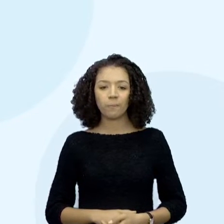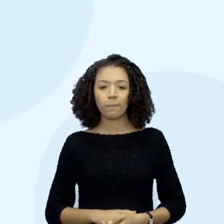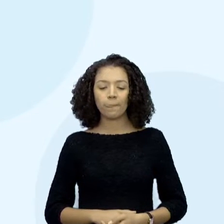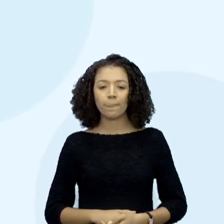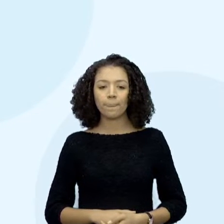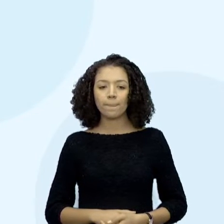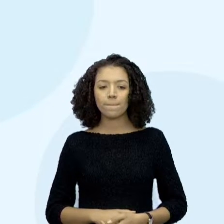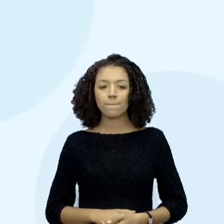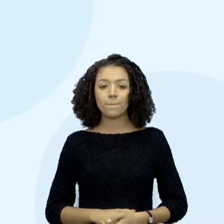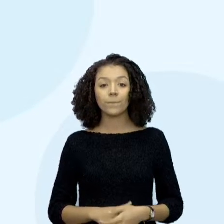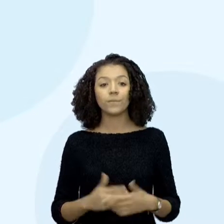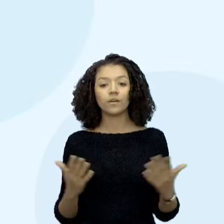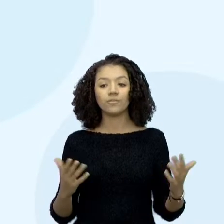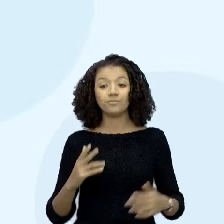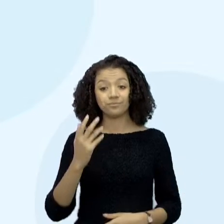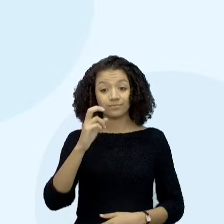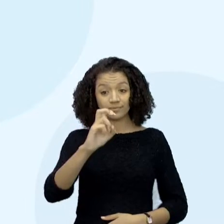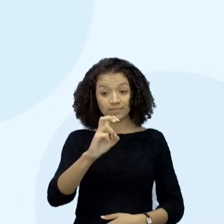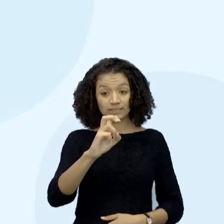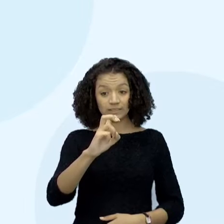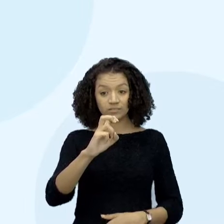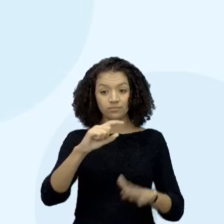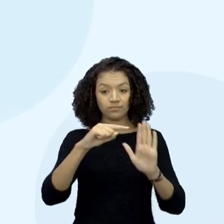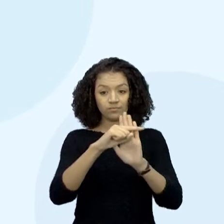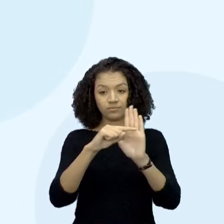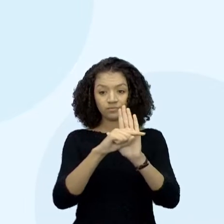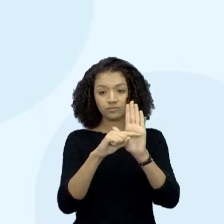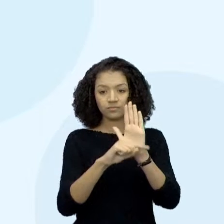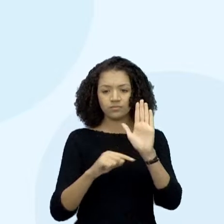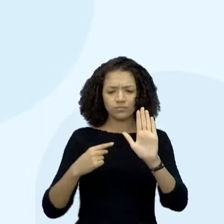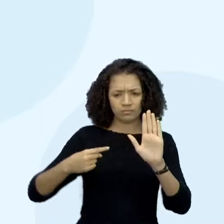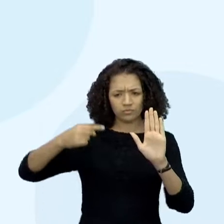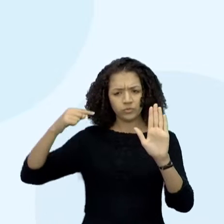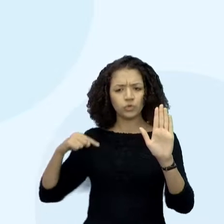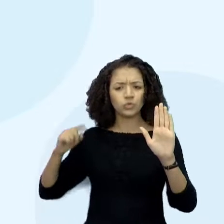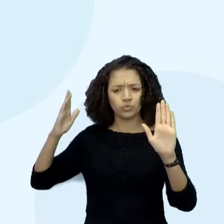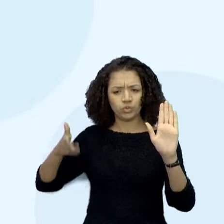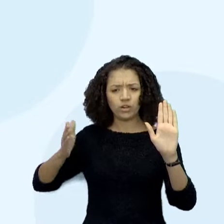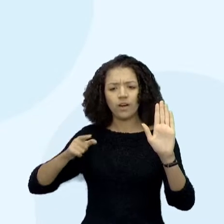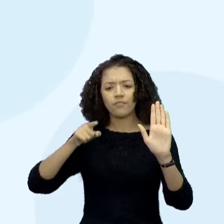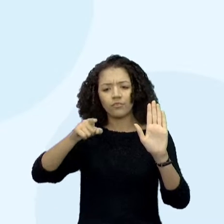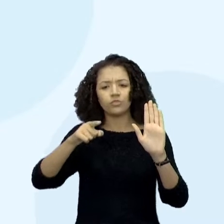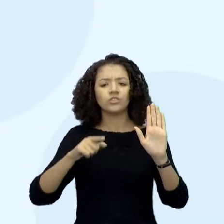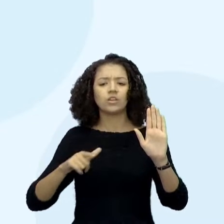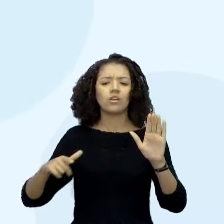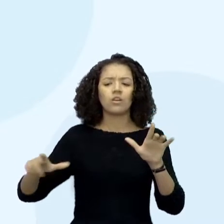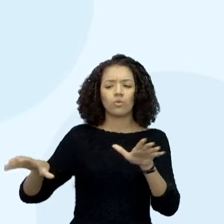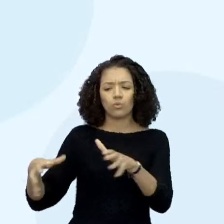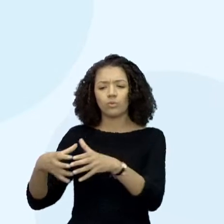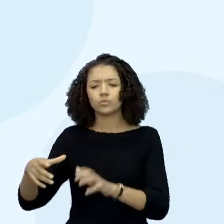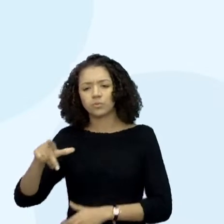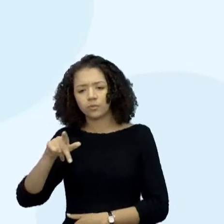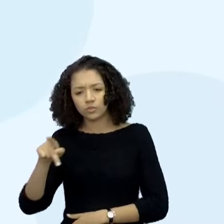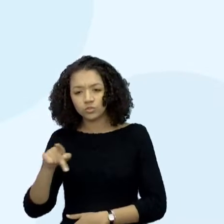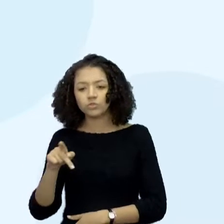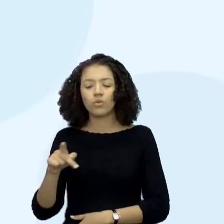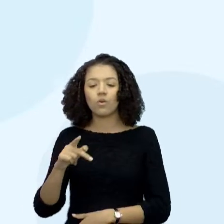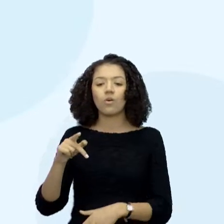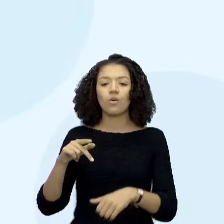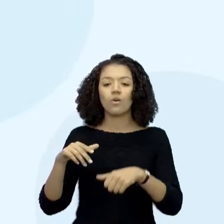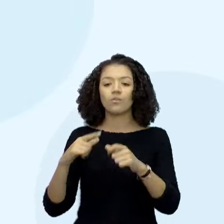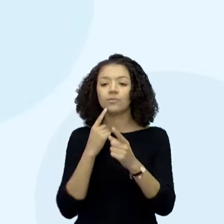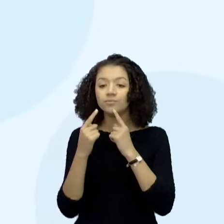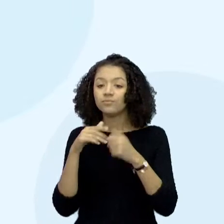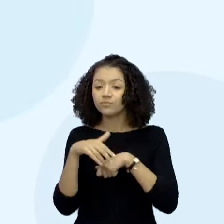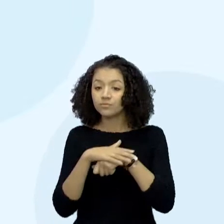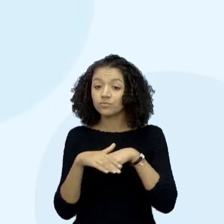tá? Então, eu passei 5 perguntas para vocês na aula passada, vocês devem ter aí debatido com os professores, né? E as perguntas